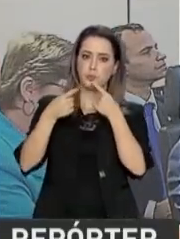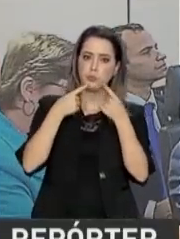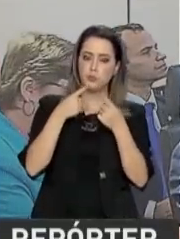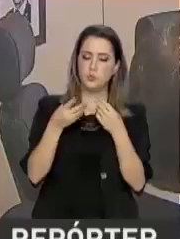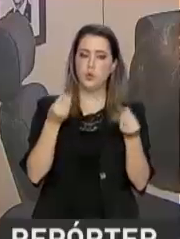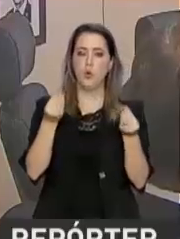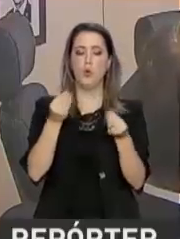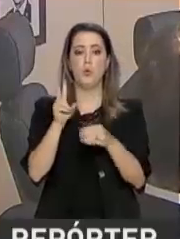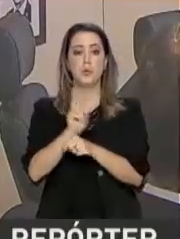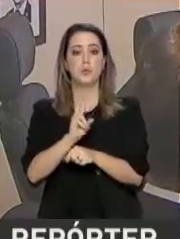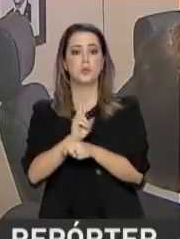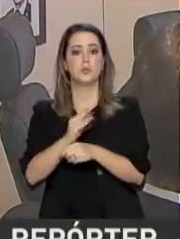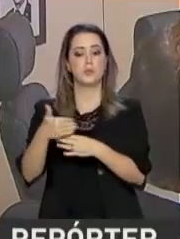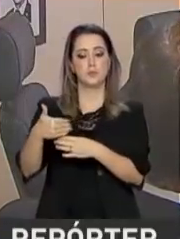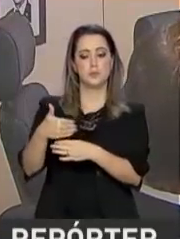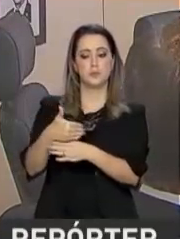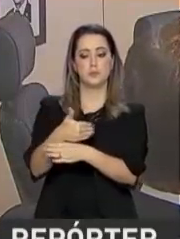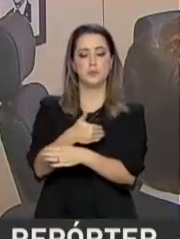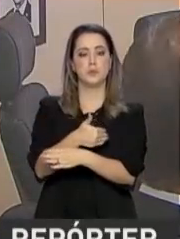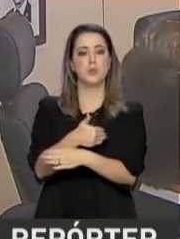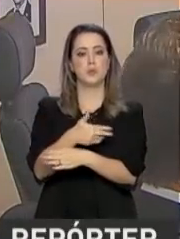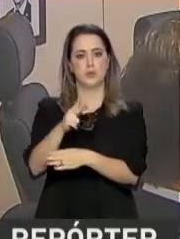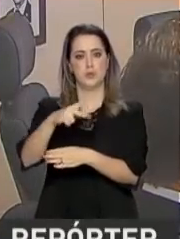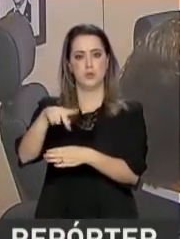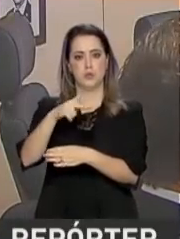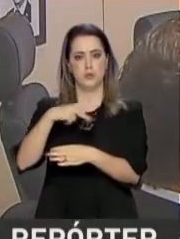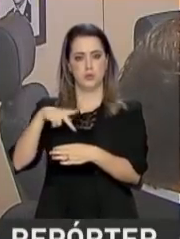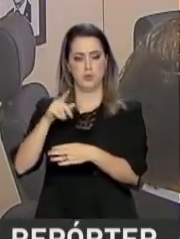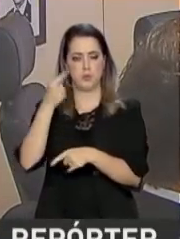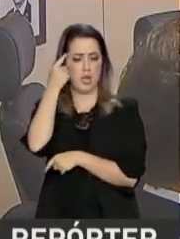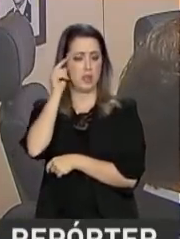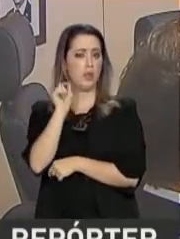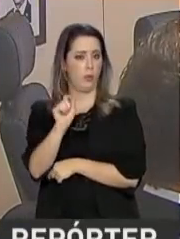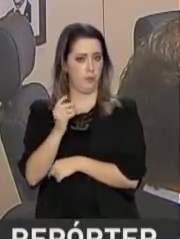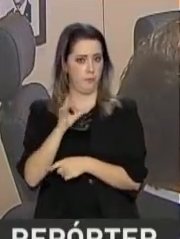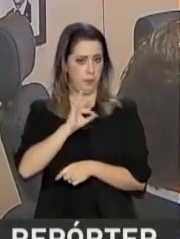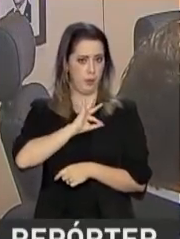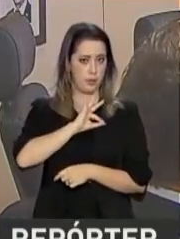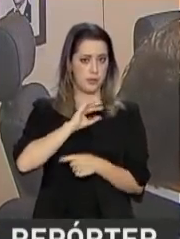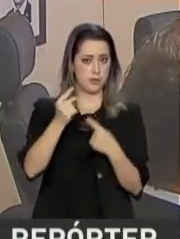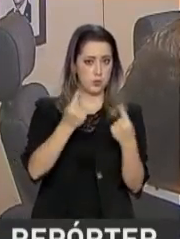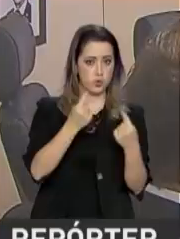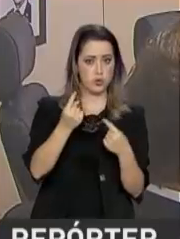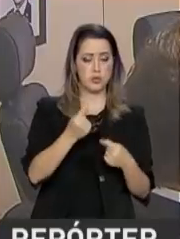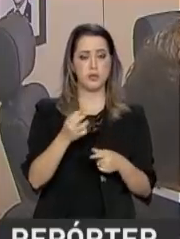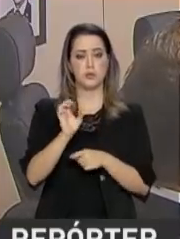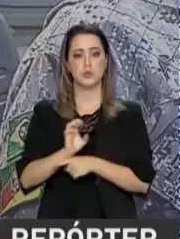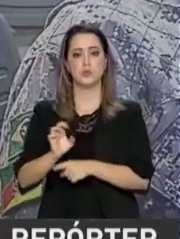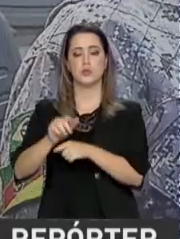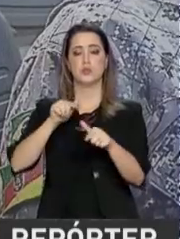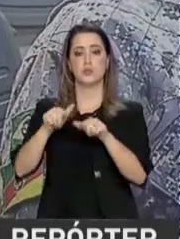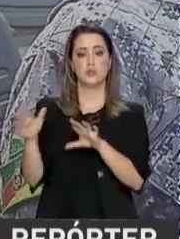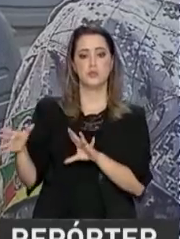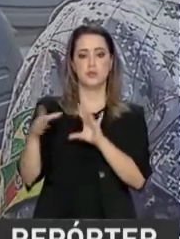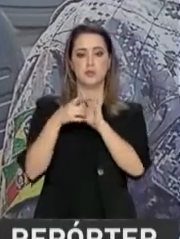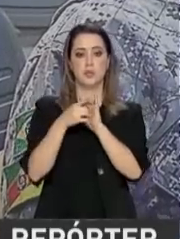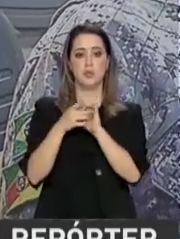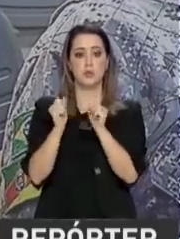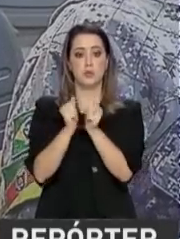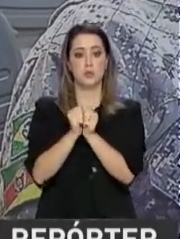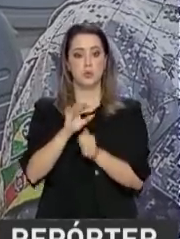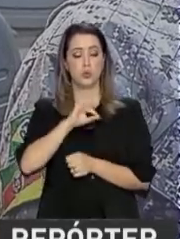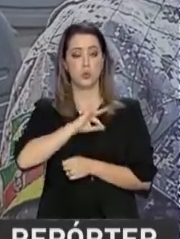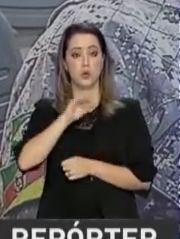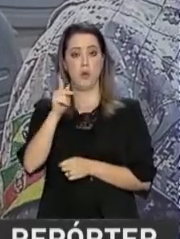de fronteira a idéia é que as polícias civis e militares de cada estado trabalha em conjunto com as polícias federal